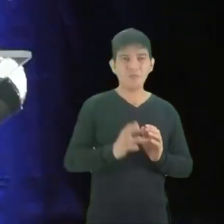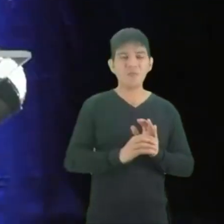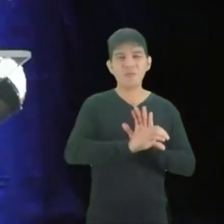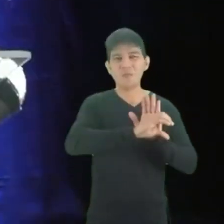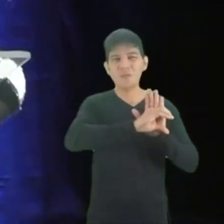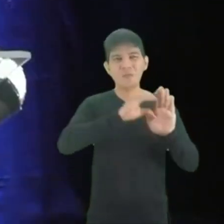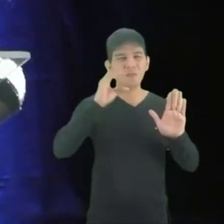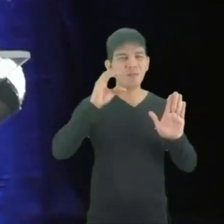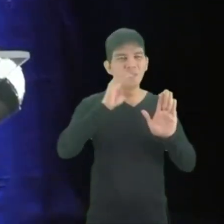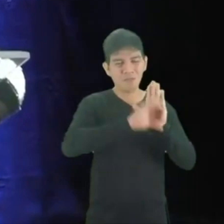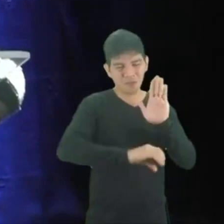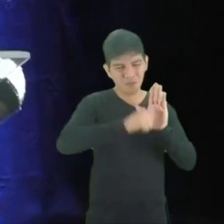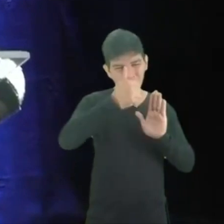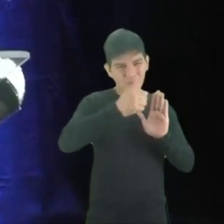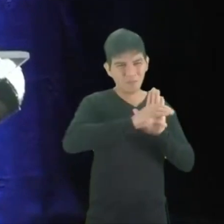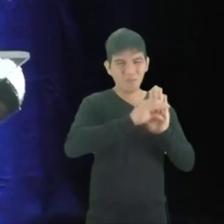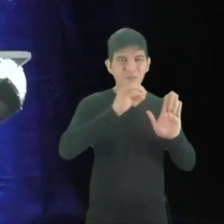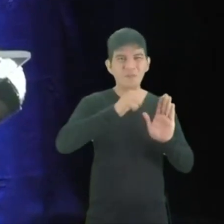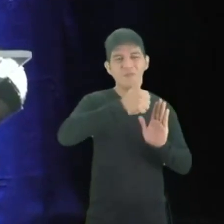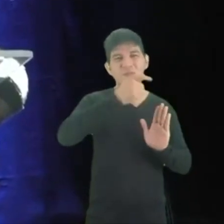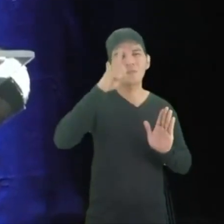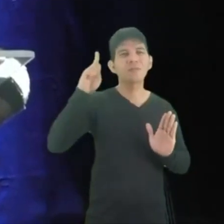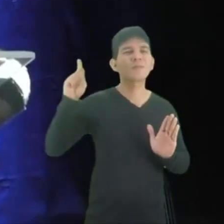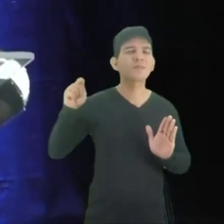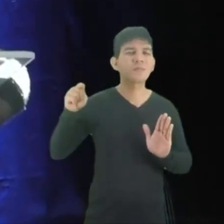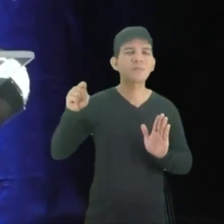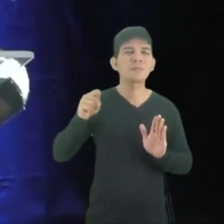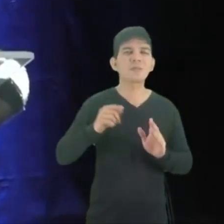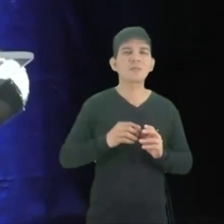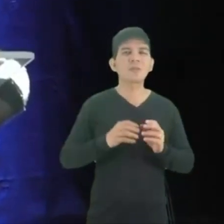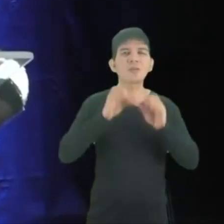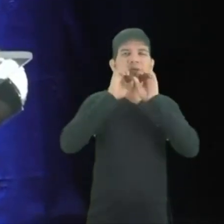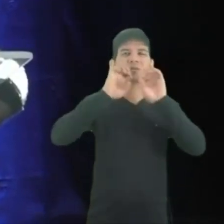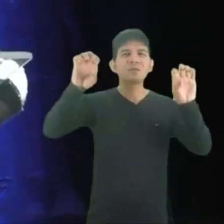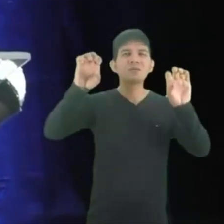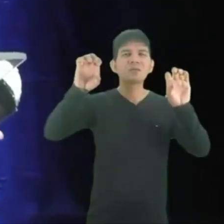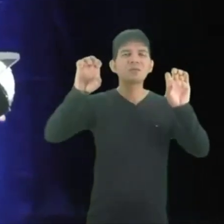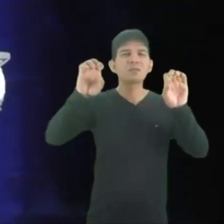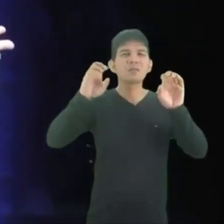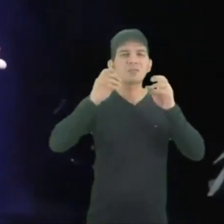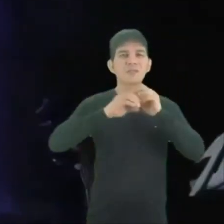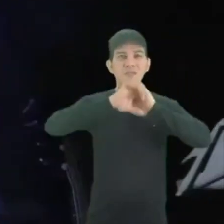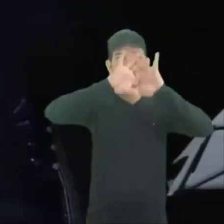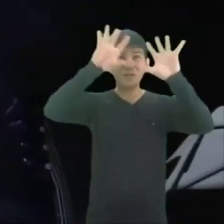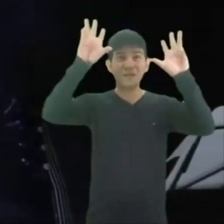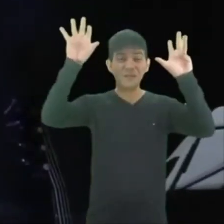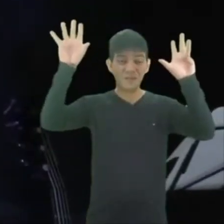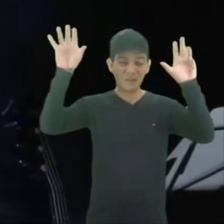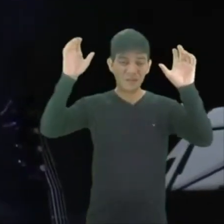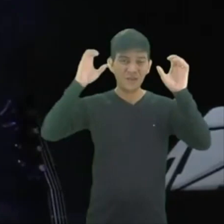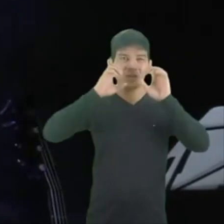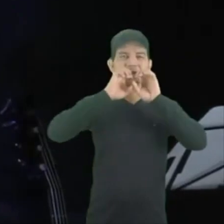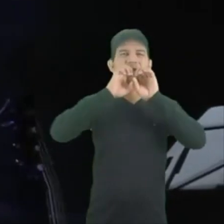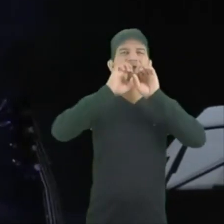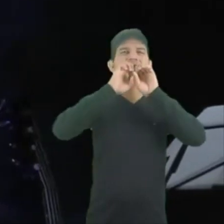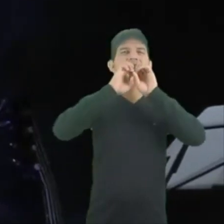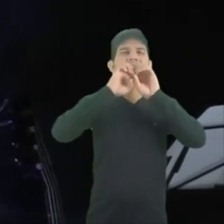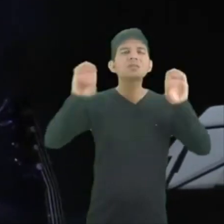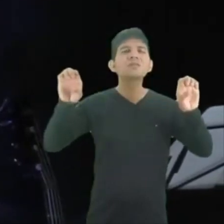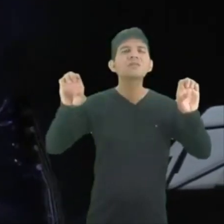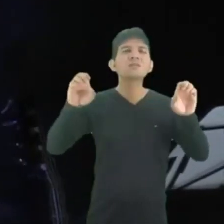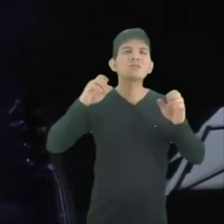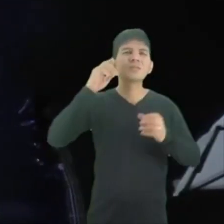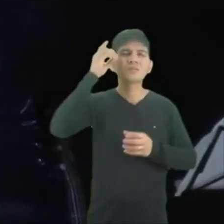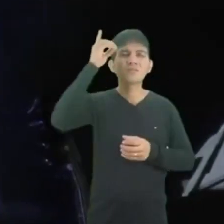no Evangelho é revelada a justiça de Deus. Você precisa conhecer o Evangelho, para você entender se Deus